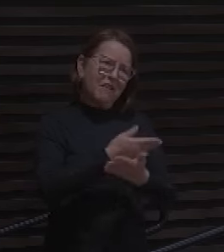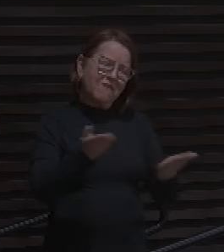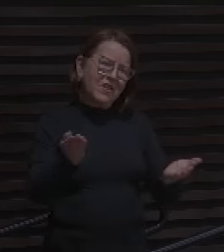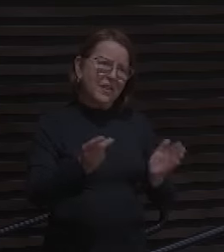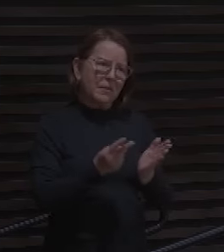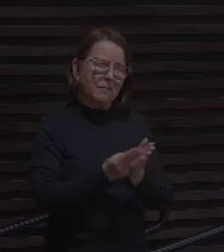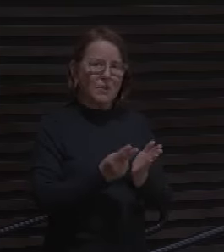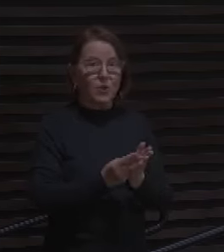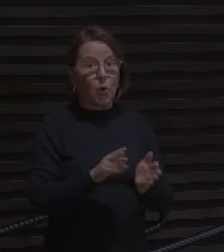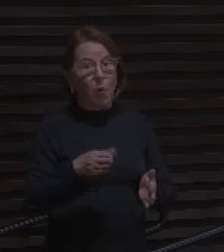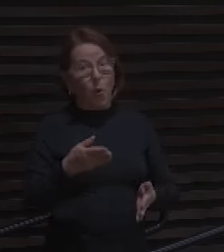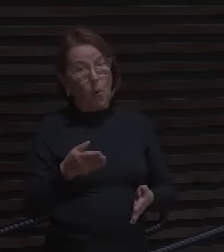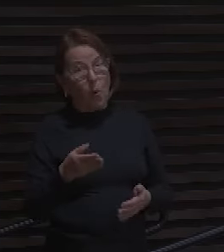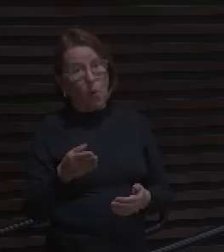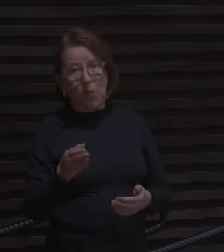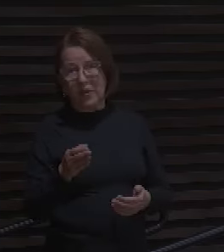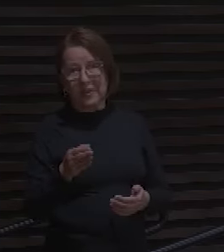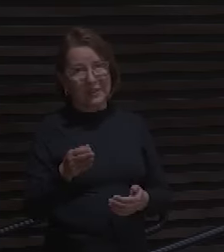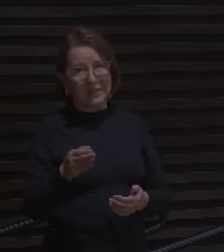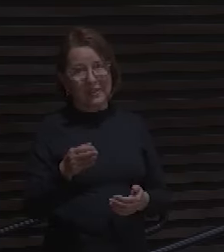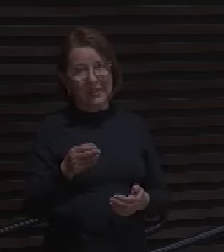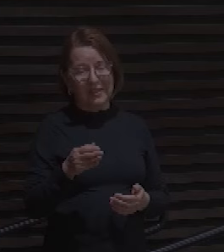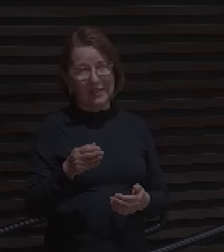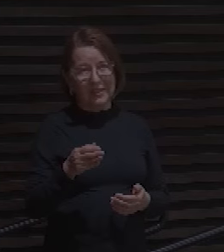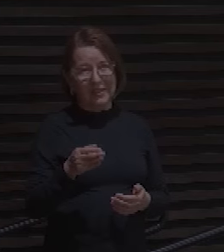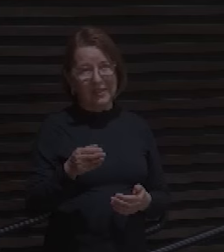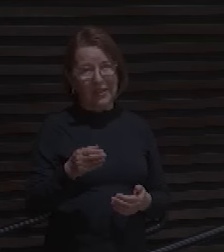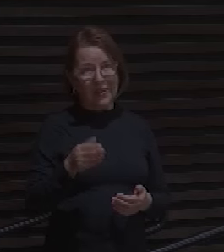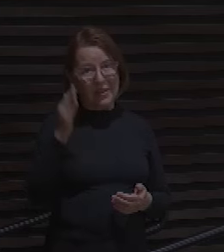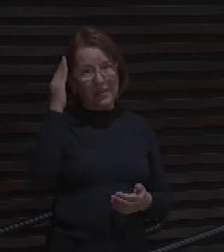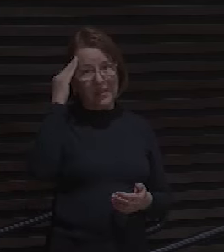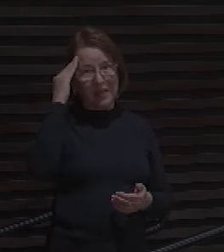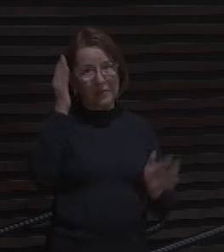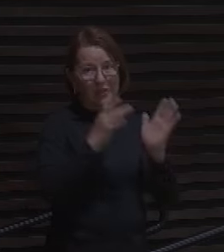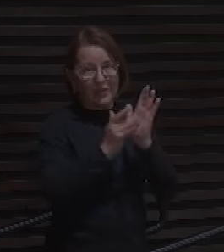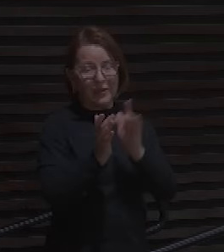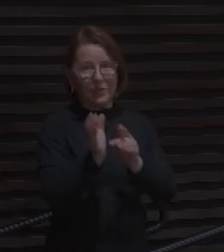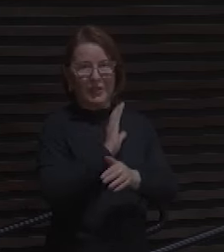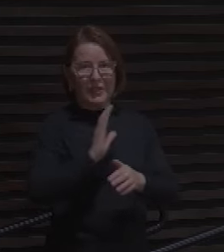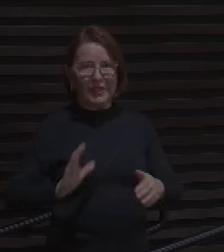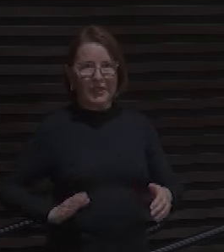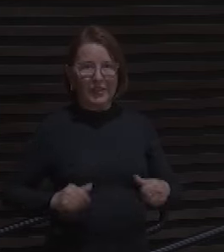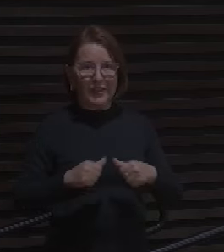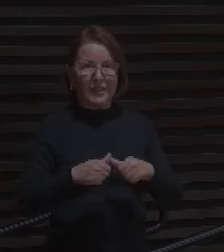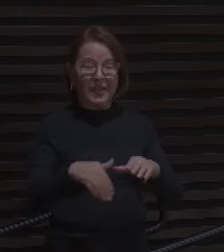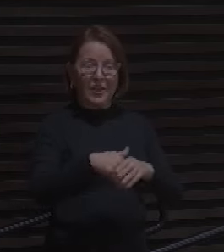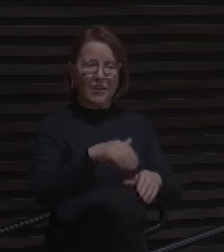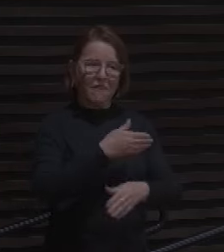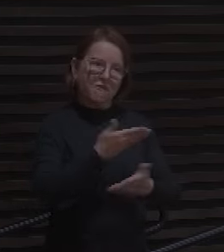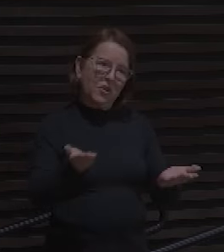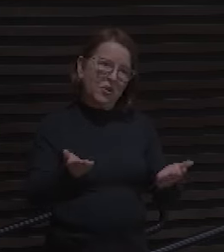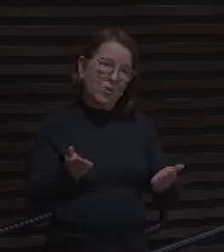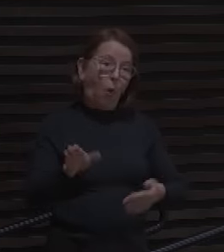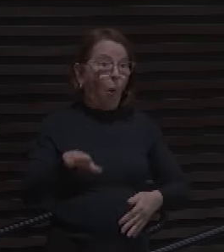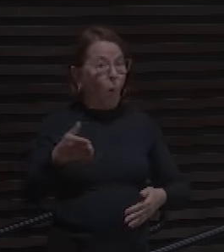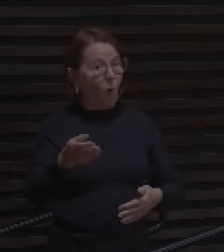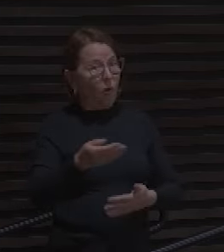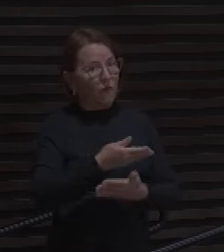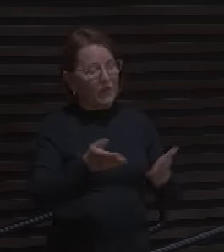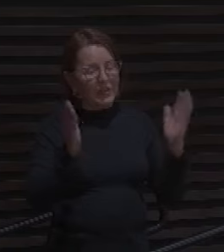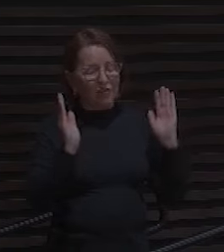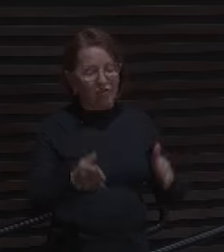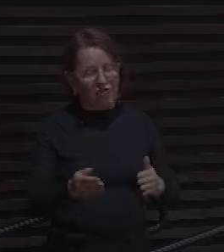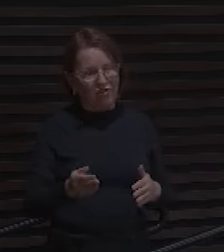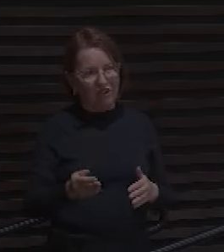não reconheceis que Jesus Cristo está em vós? Se não é que já estáis reprovados?